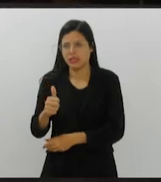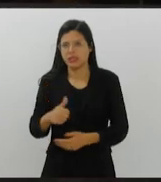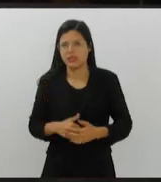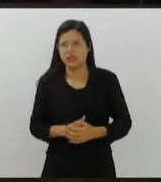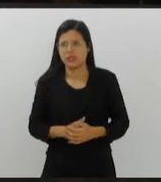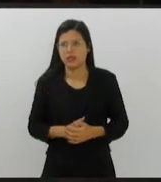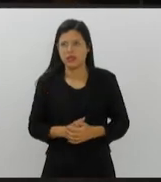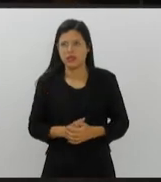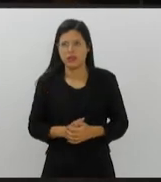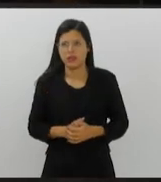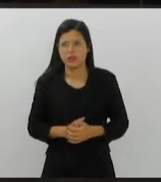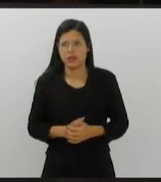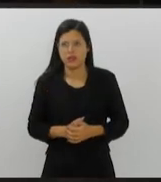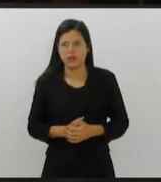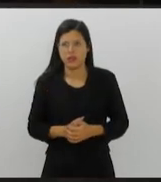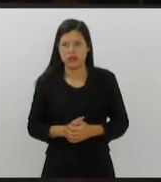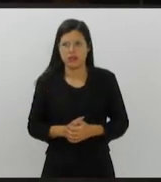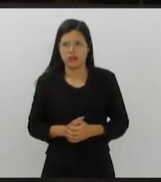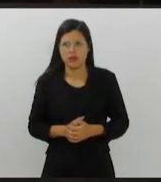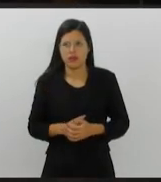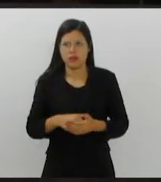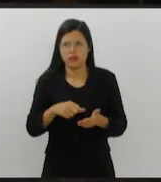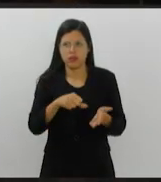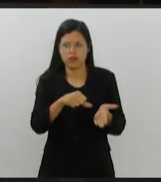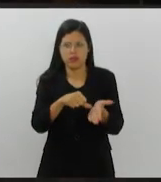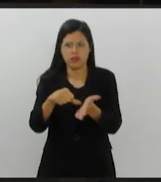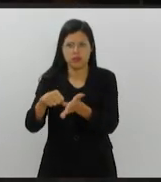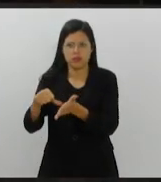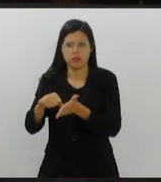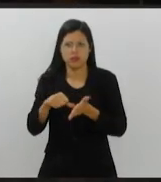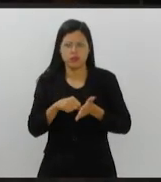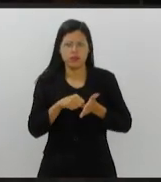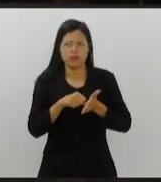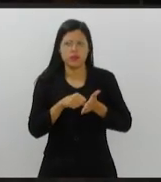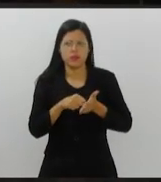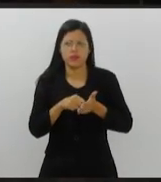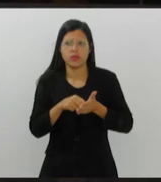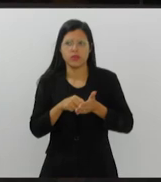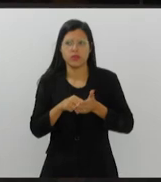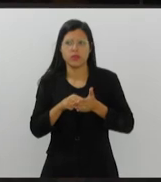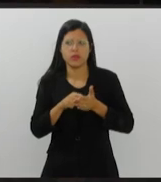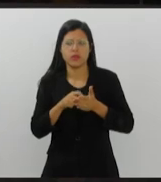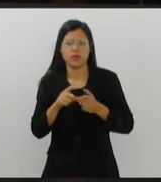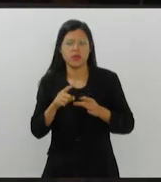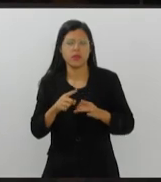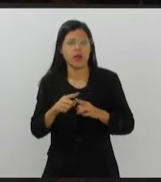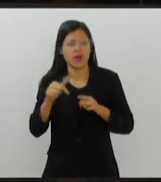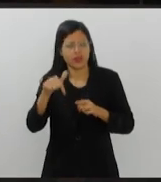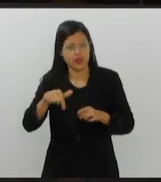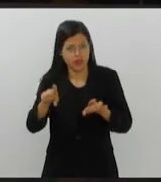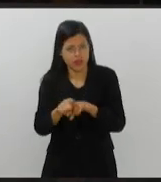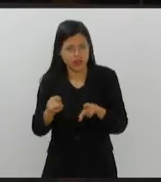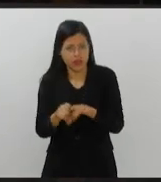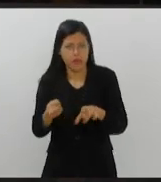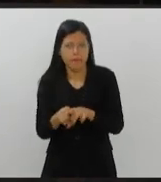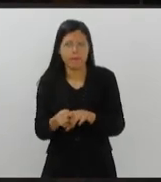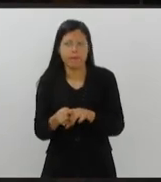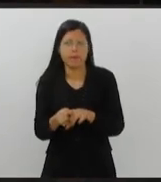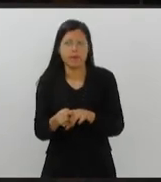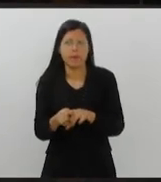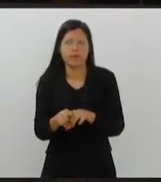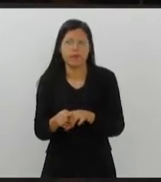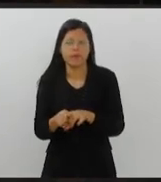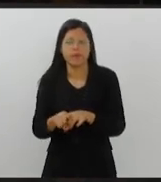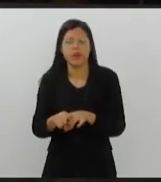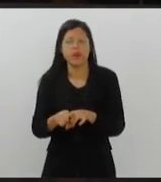11 quartéis, na verdade, 11 quartéis, e aqui também. Então, é um trabalho de grande